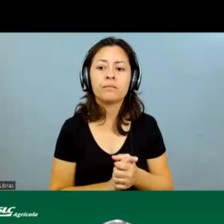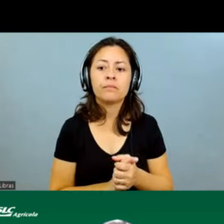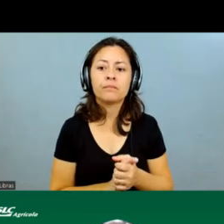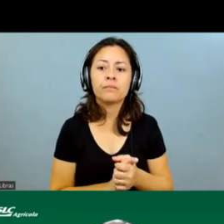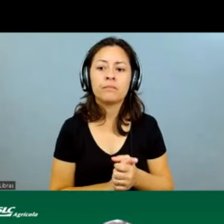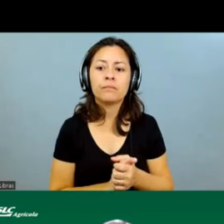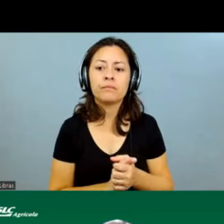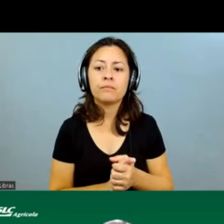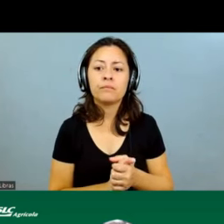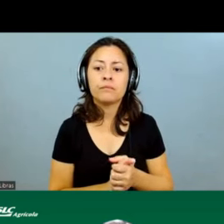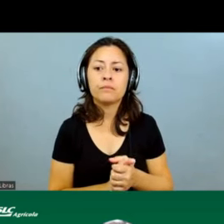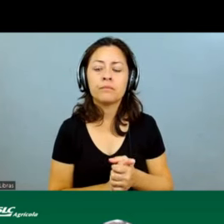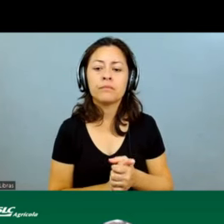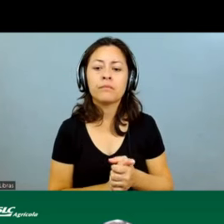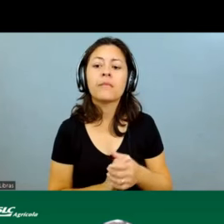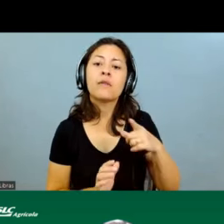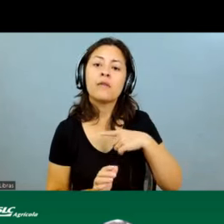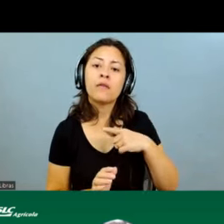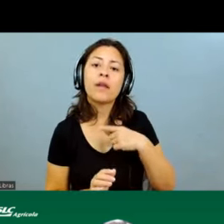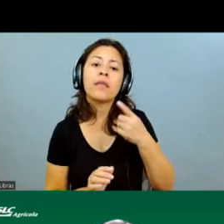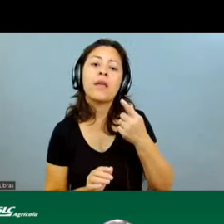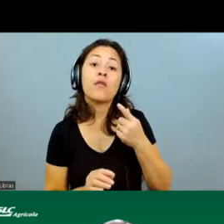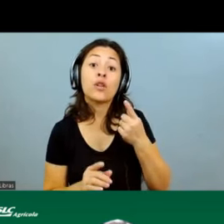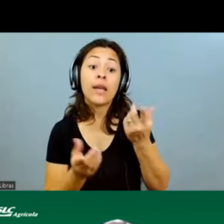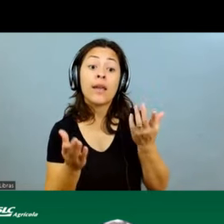solicitação paraar